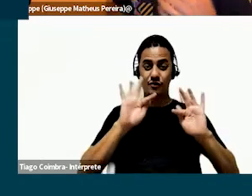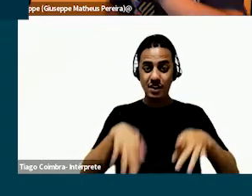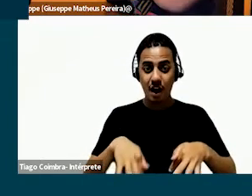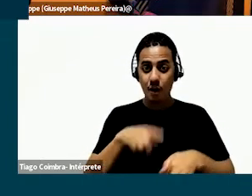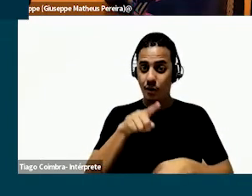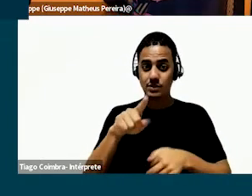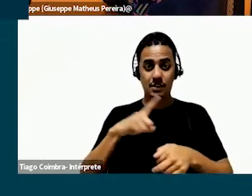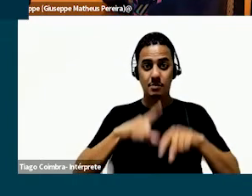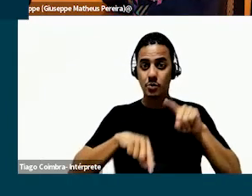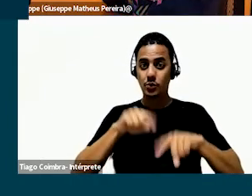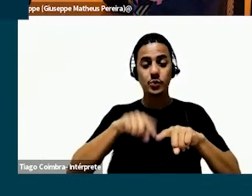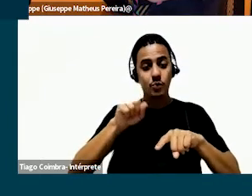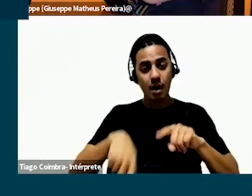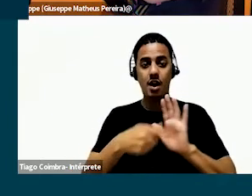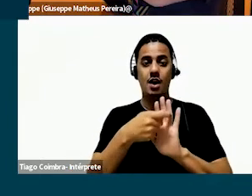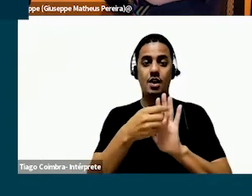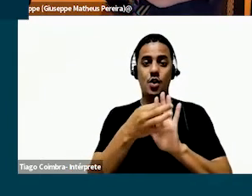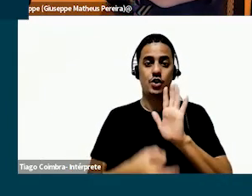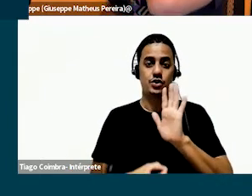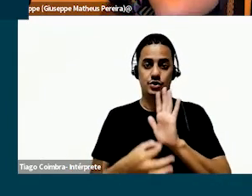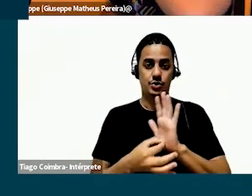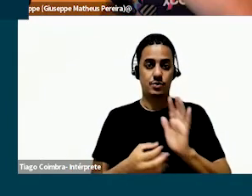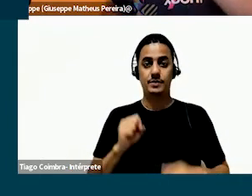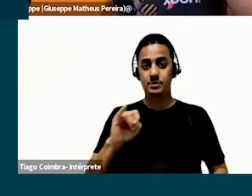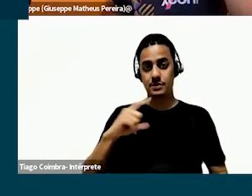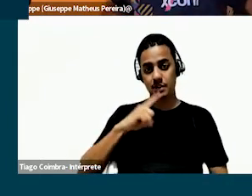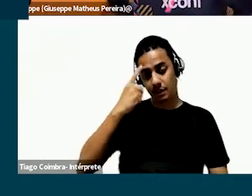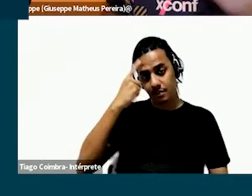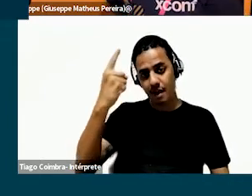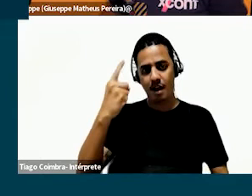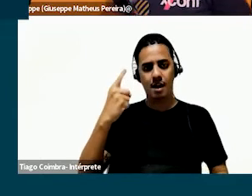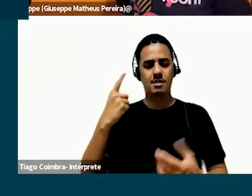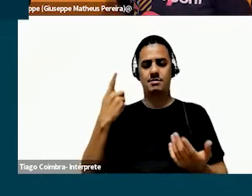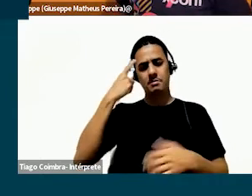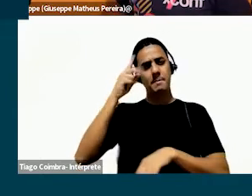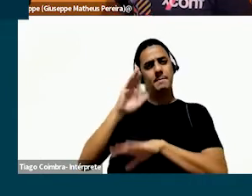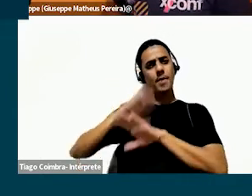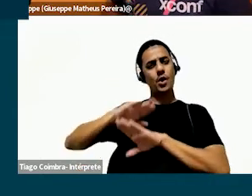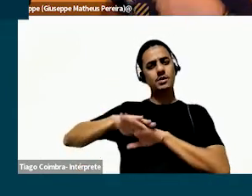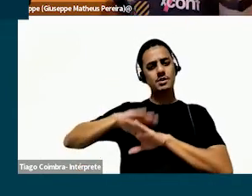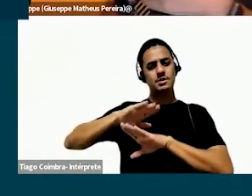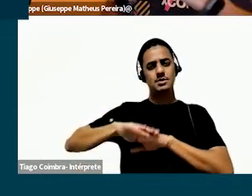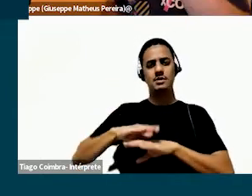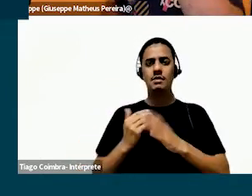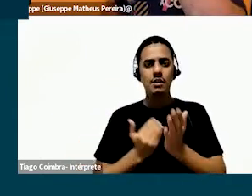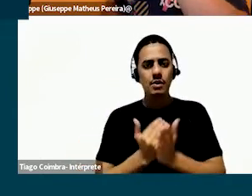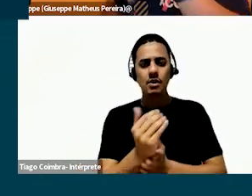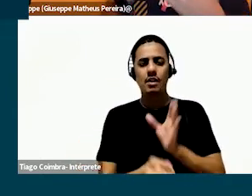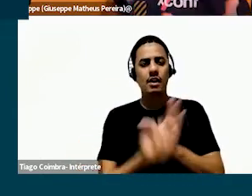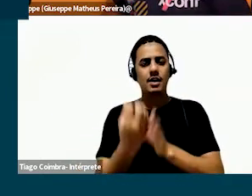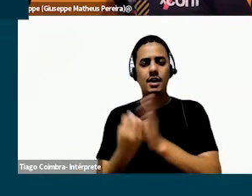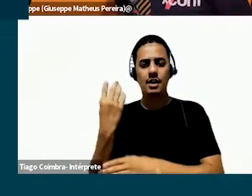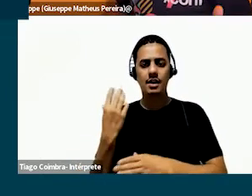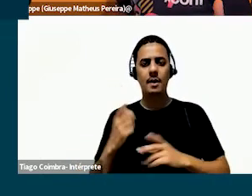Então, quando a gente tem uma ideia ou uma hipótese, né, a gente acaba implementando, enfim,